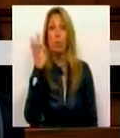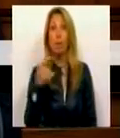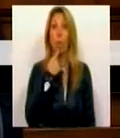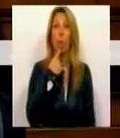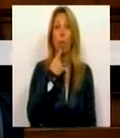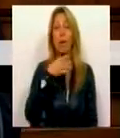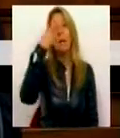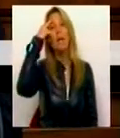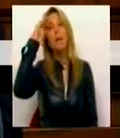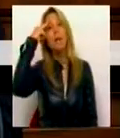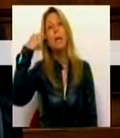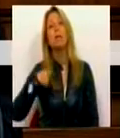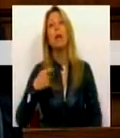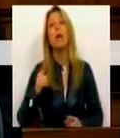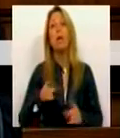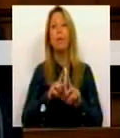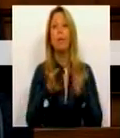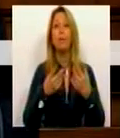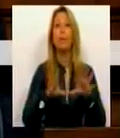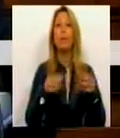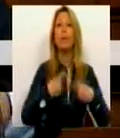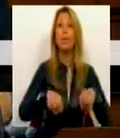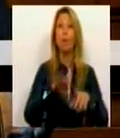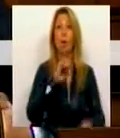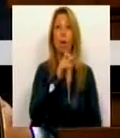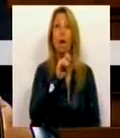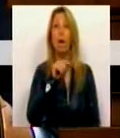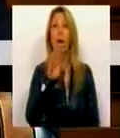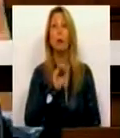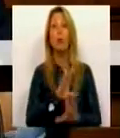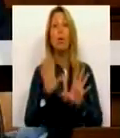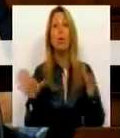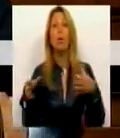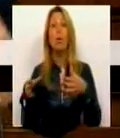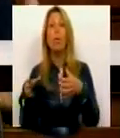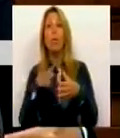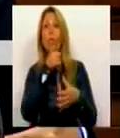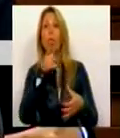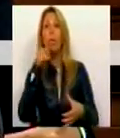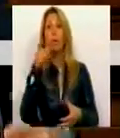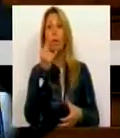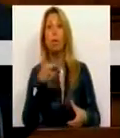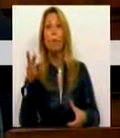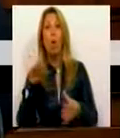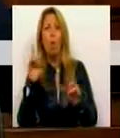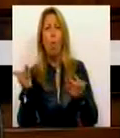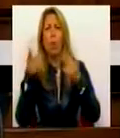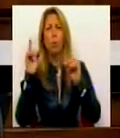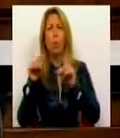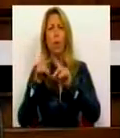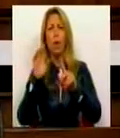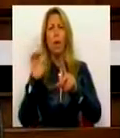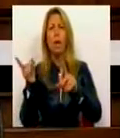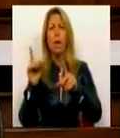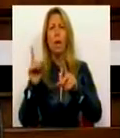de Gales o compromisso para 2024 não era sequer uma métrica absoluta, não é obrigatório, não é em